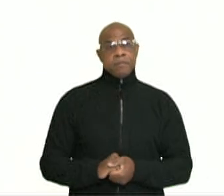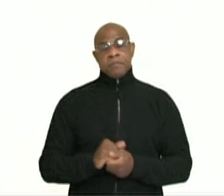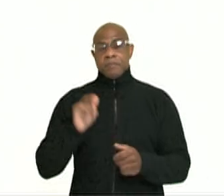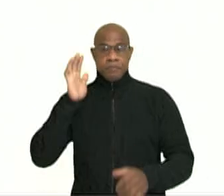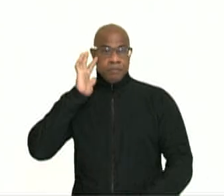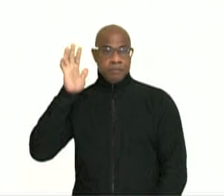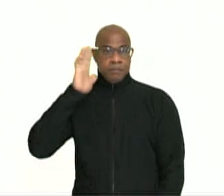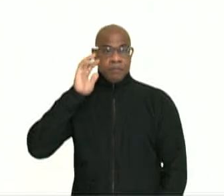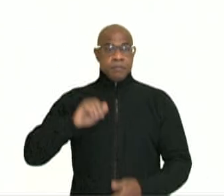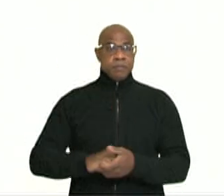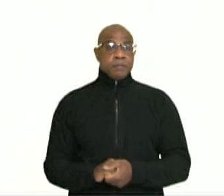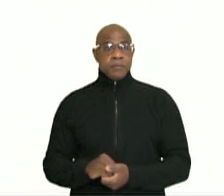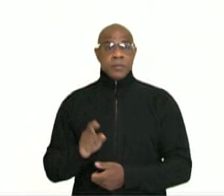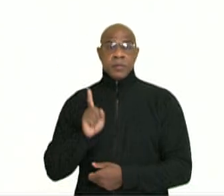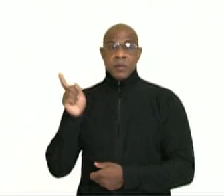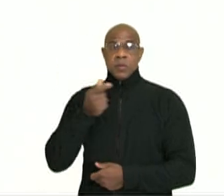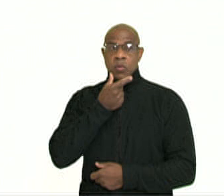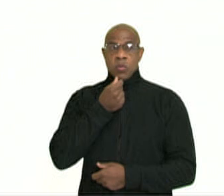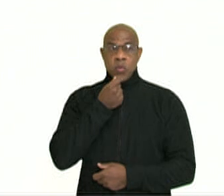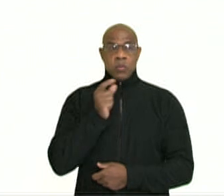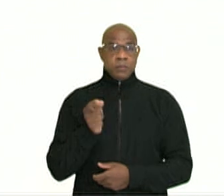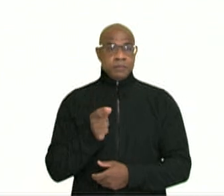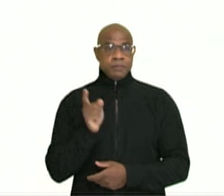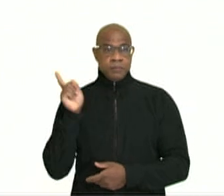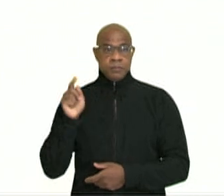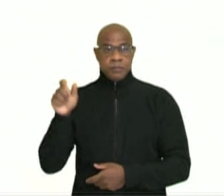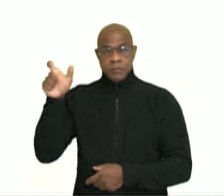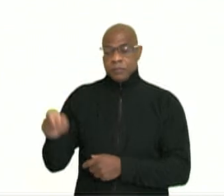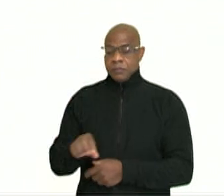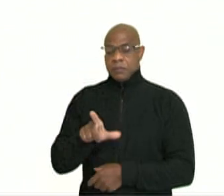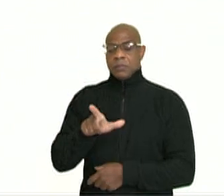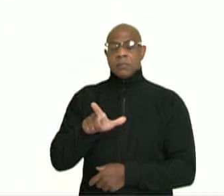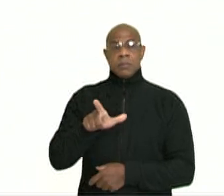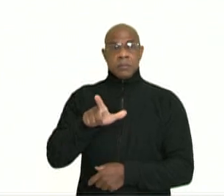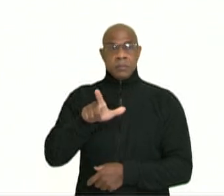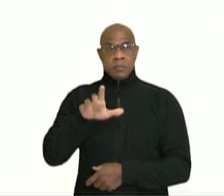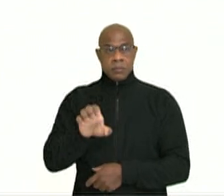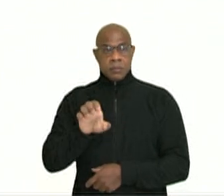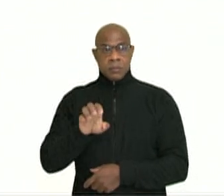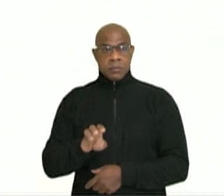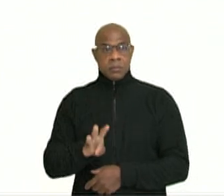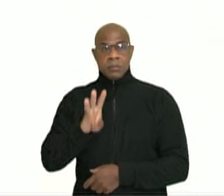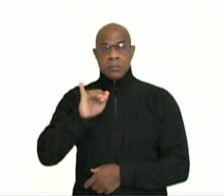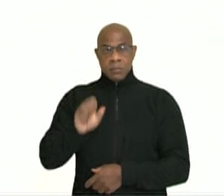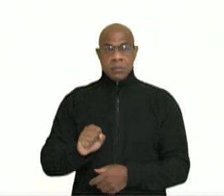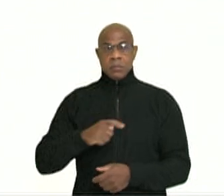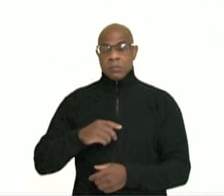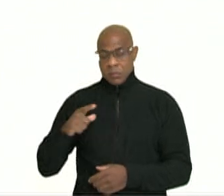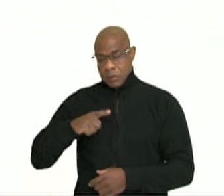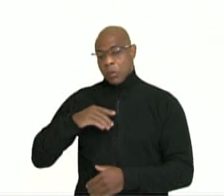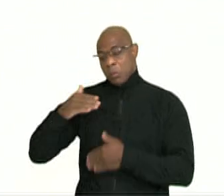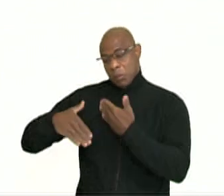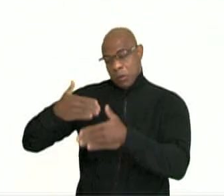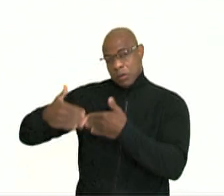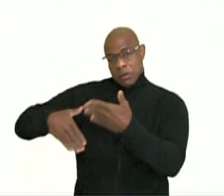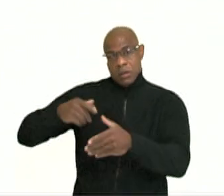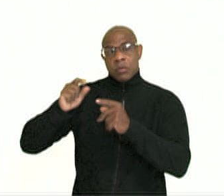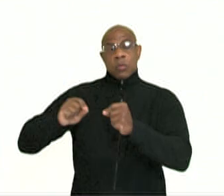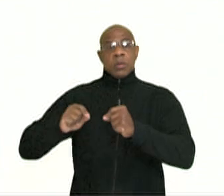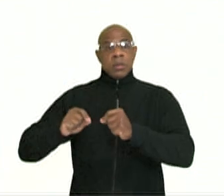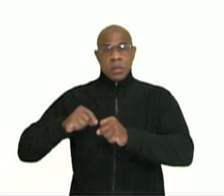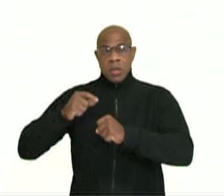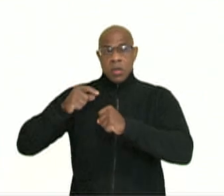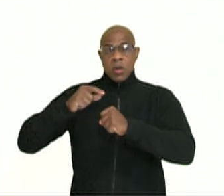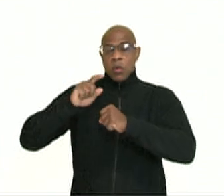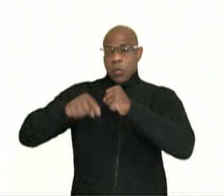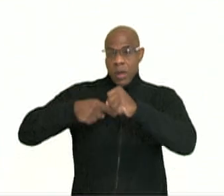de Lewis, os átomos tendem a interagir formando compostos variados em um processo da formação e da